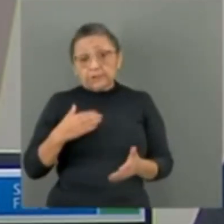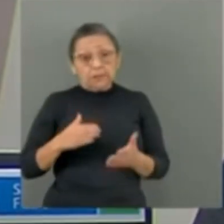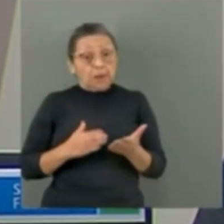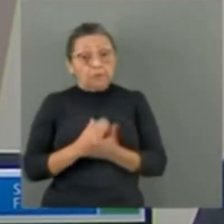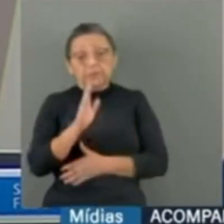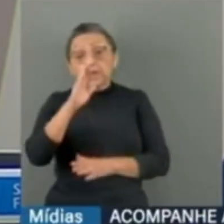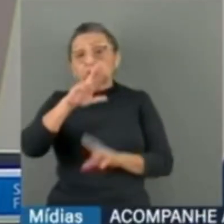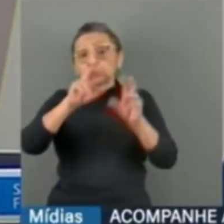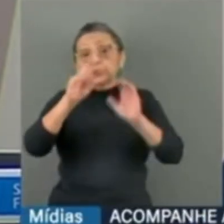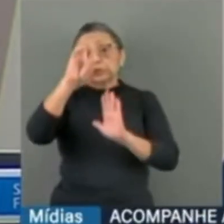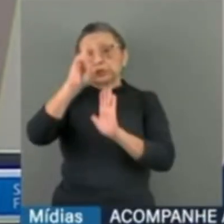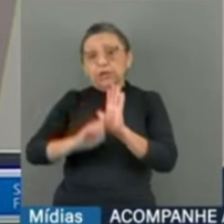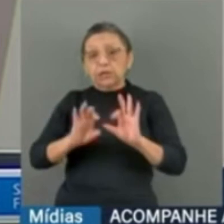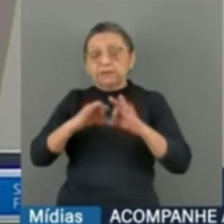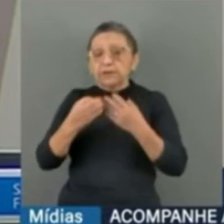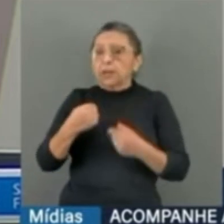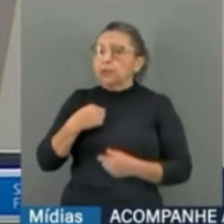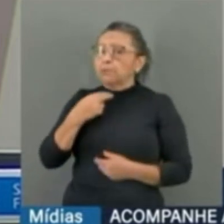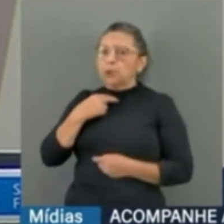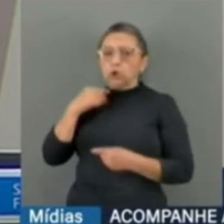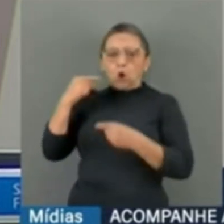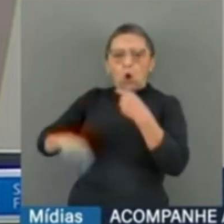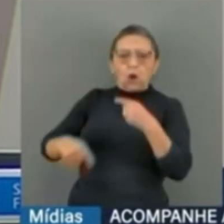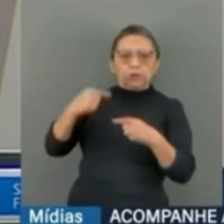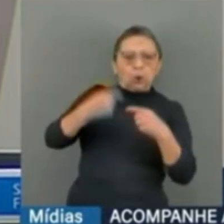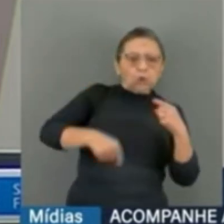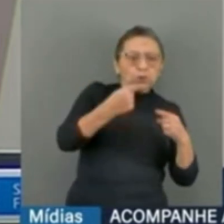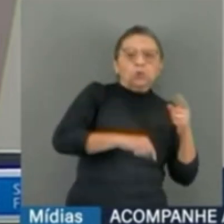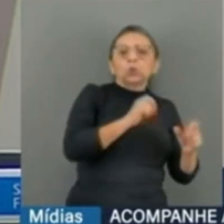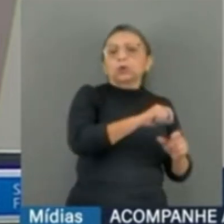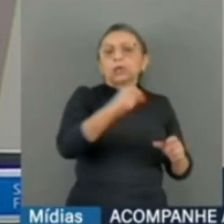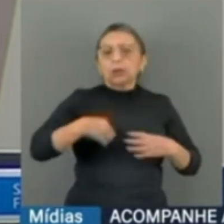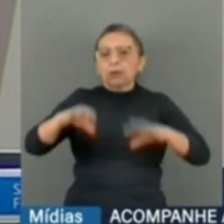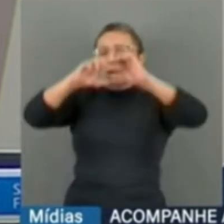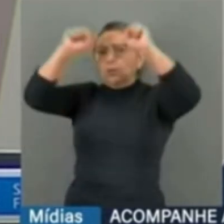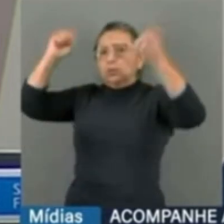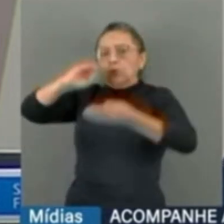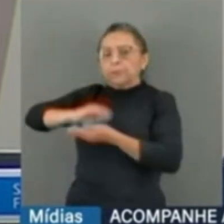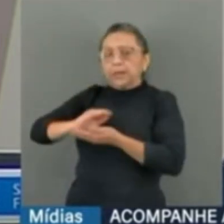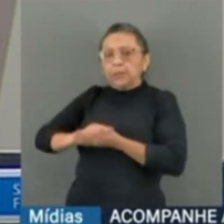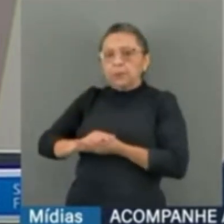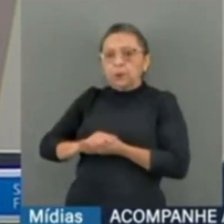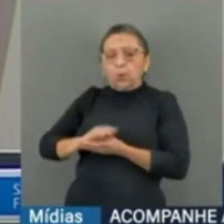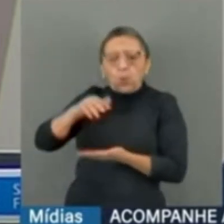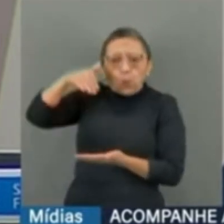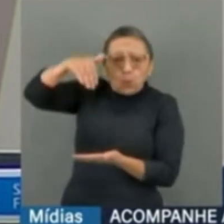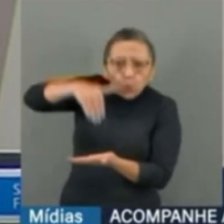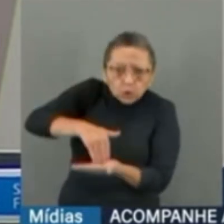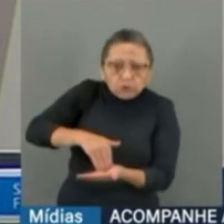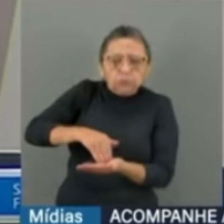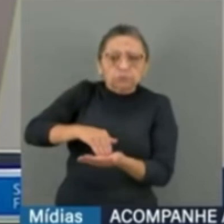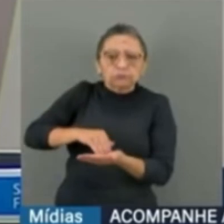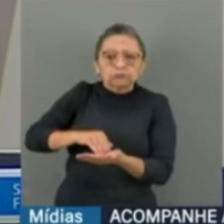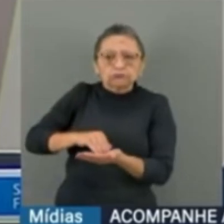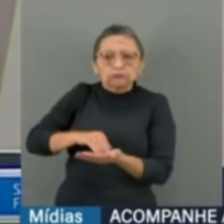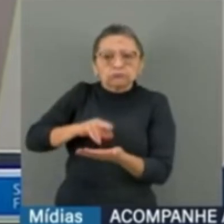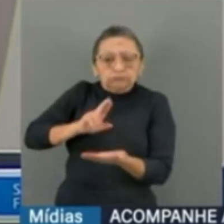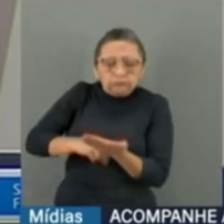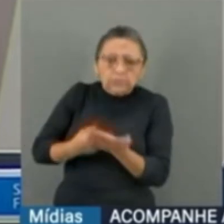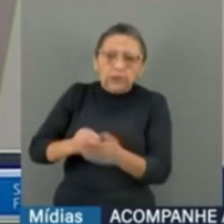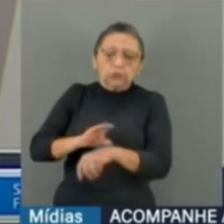família. Não posso ser contra aquilo que o Supremo Tribunal Federal, o último intérprete da Constituição, afirmou que